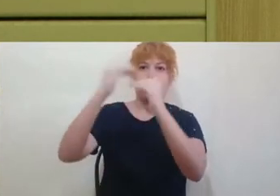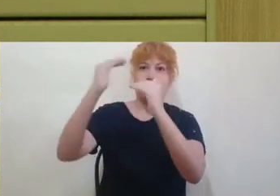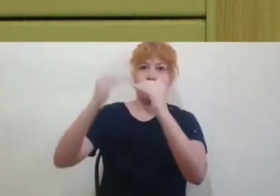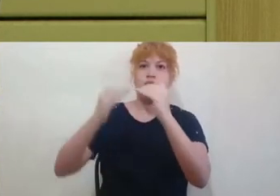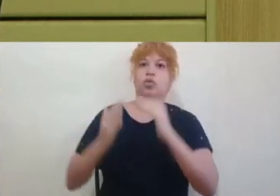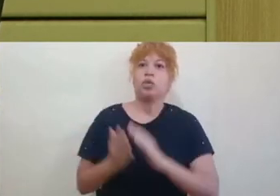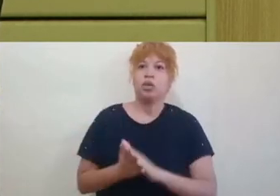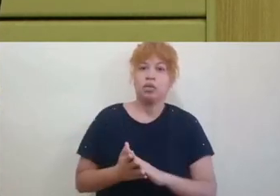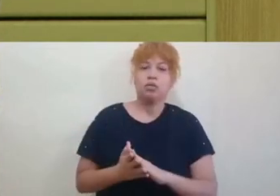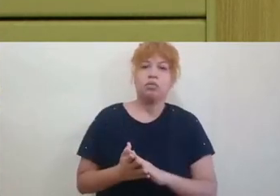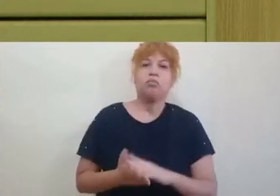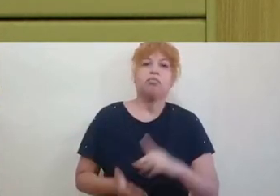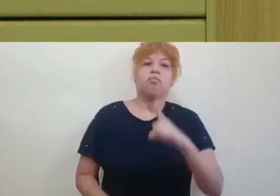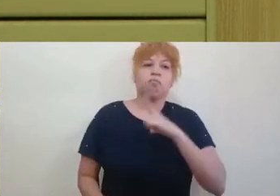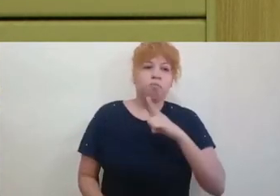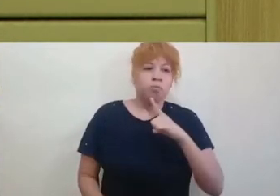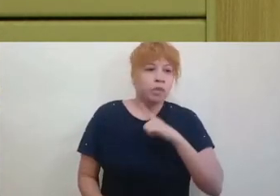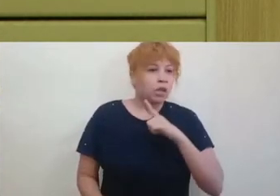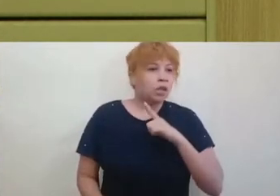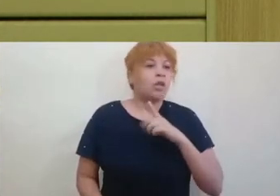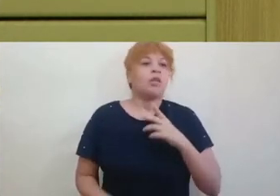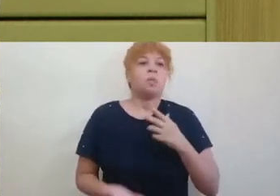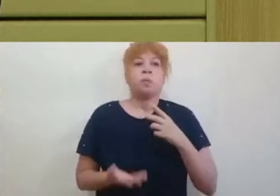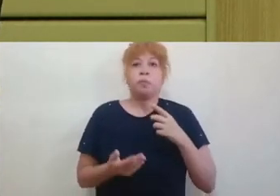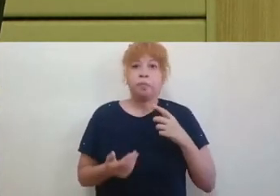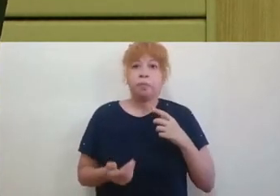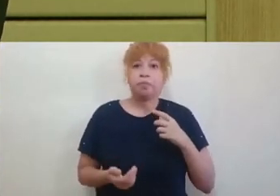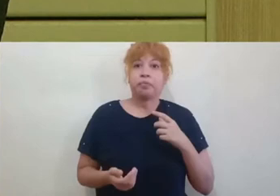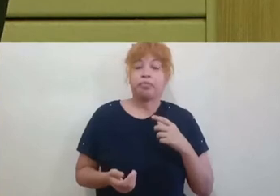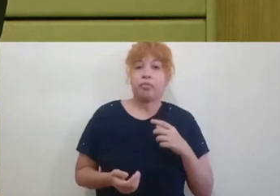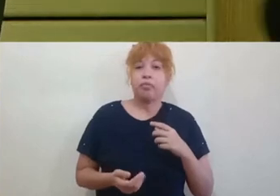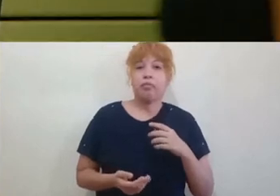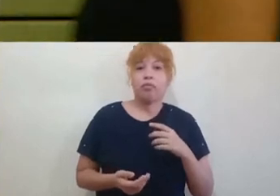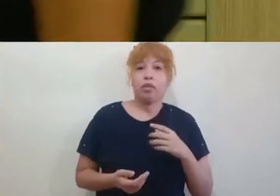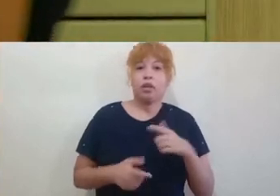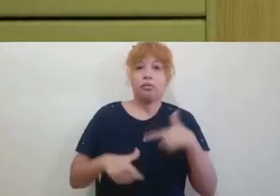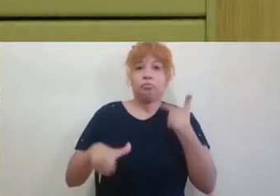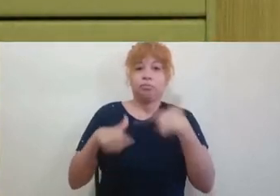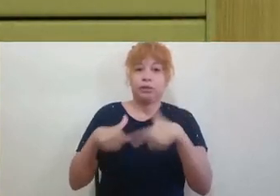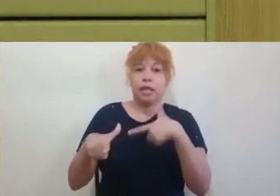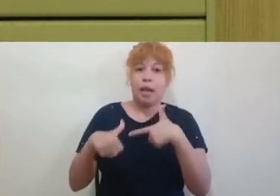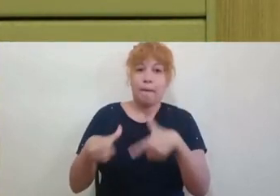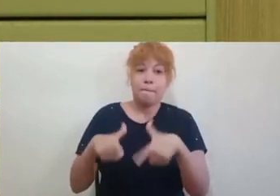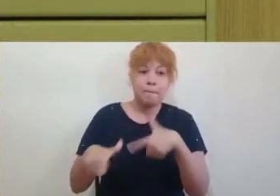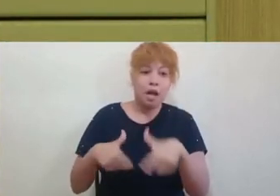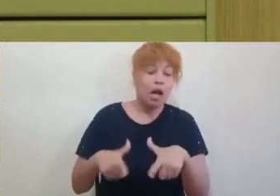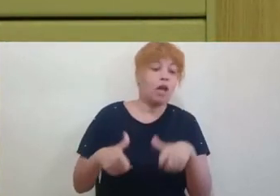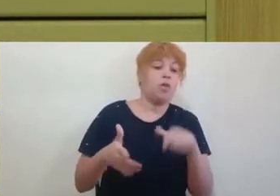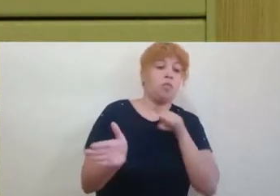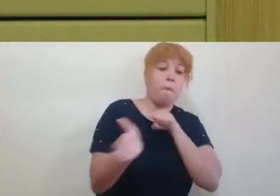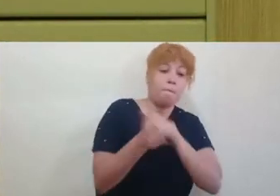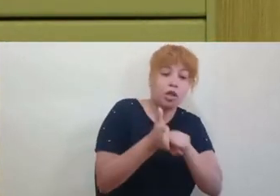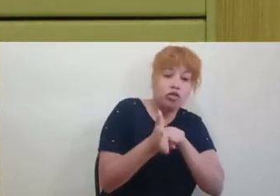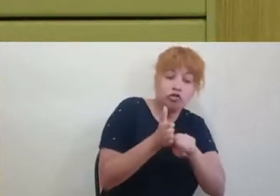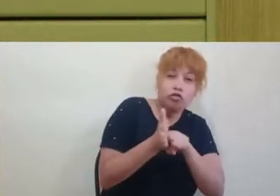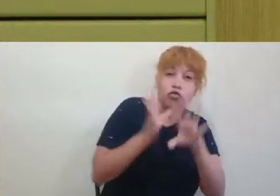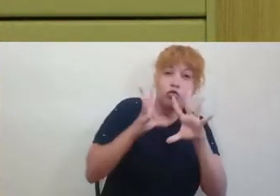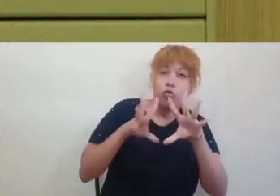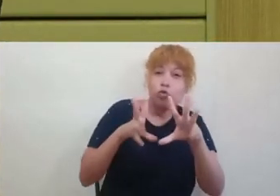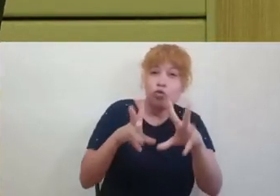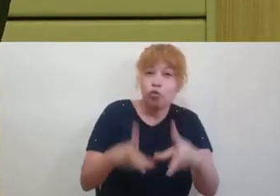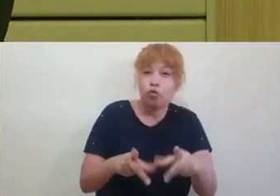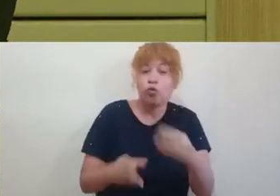que estamos sofrendo na educação brasileira. Estou acompanhando toda a luta dos reitores